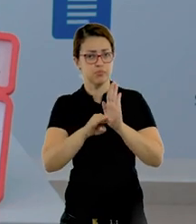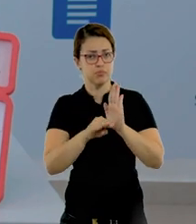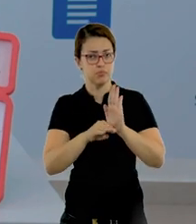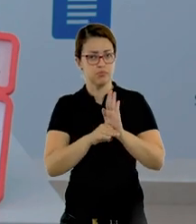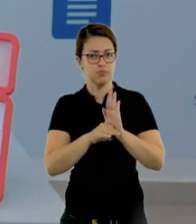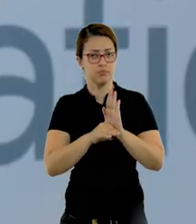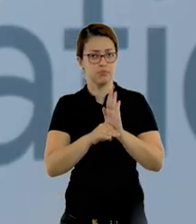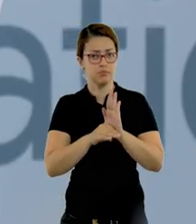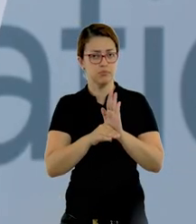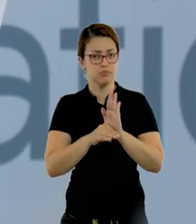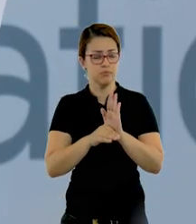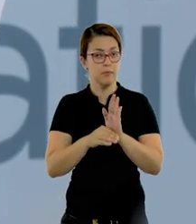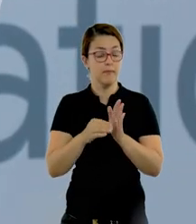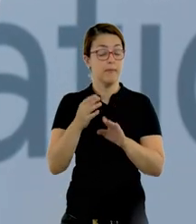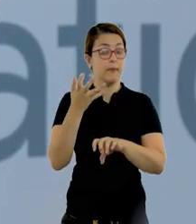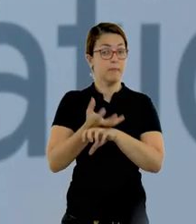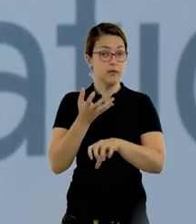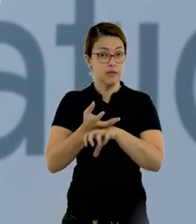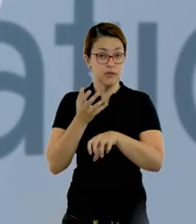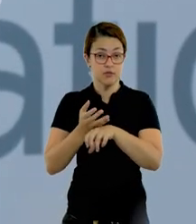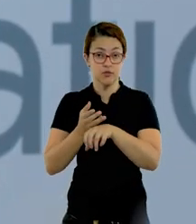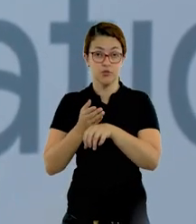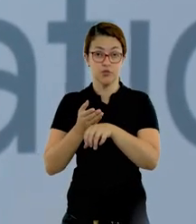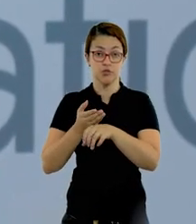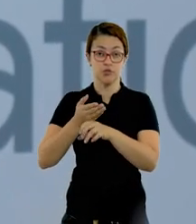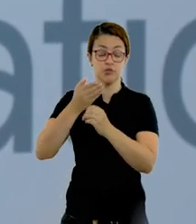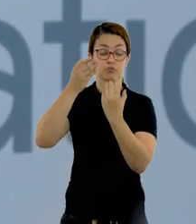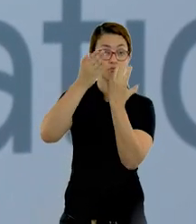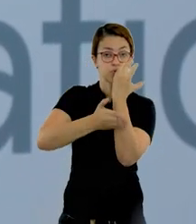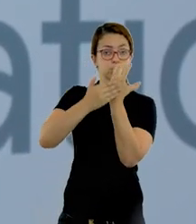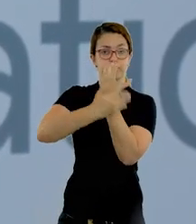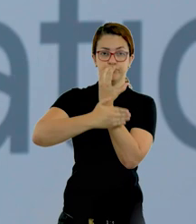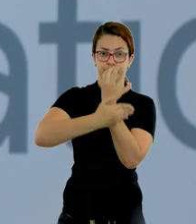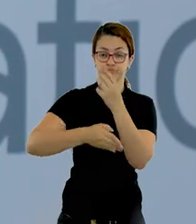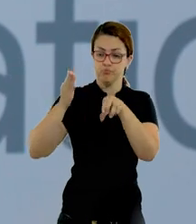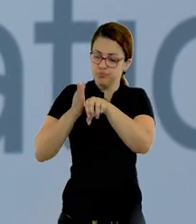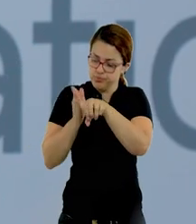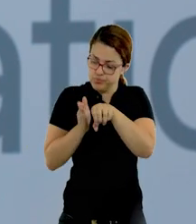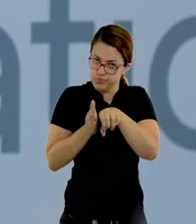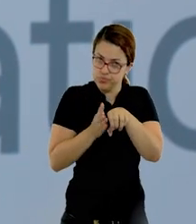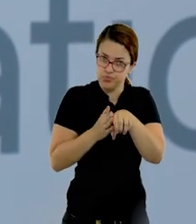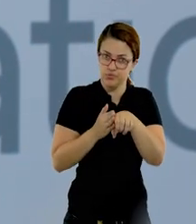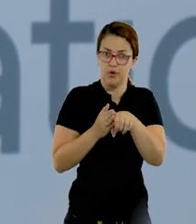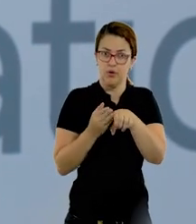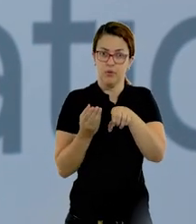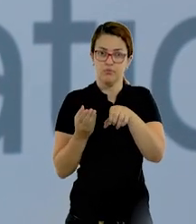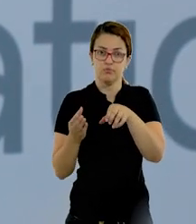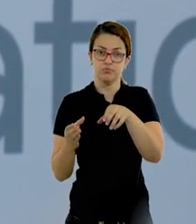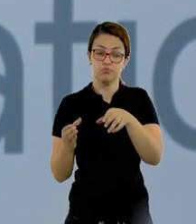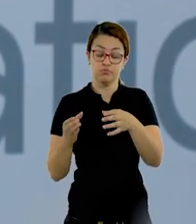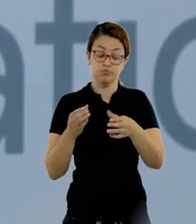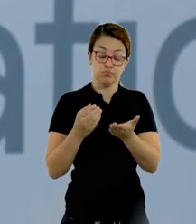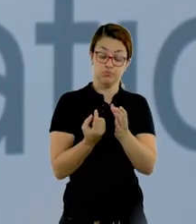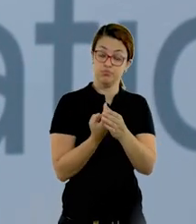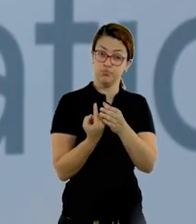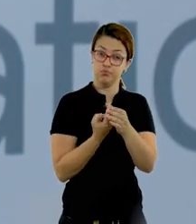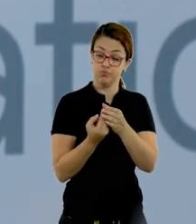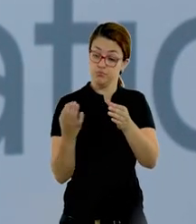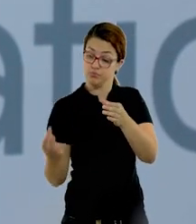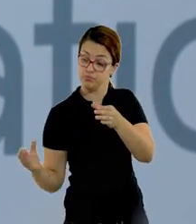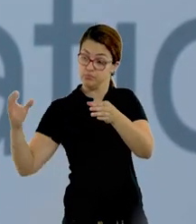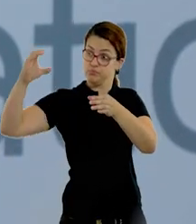abacaxi em rodelas. Coloque o abacaxi no liquidificador. Lembrando que o liquidificador também está aqui no